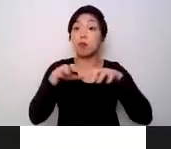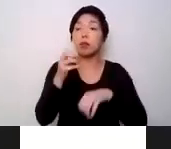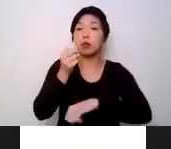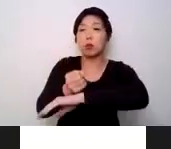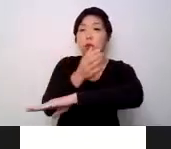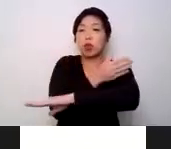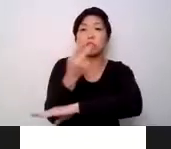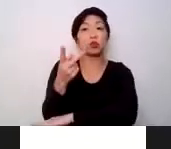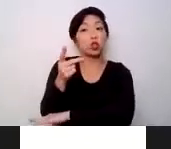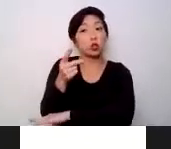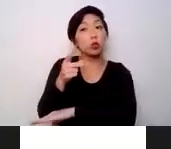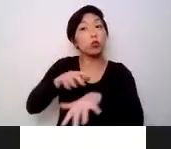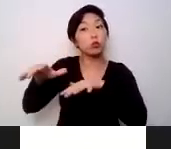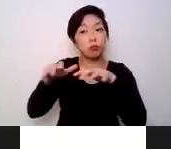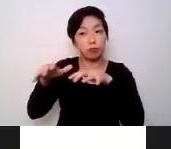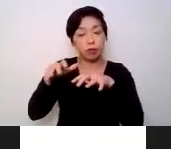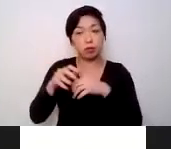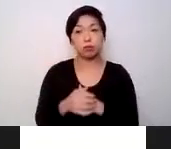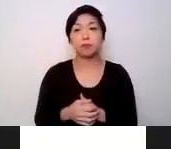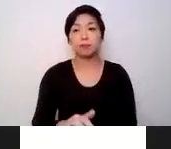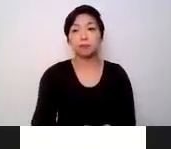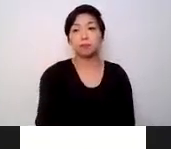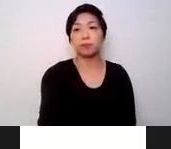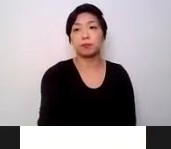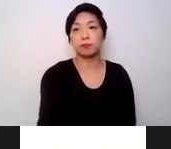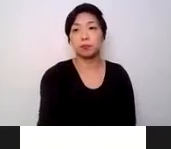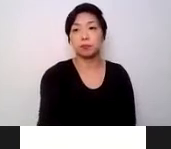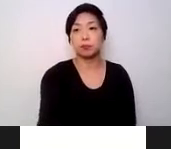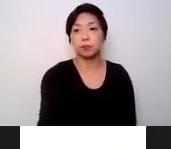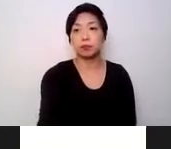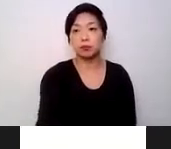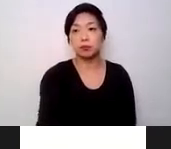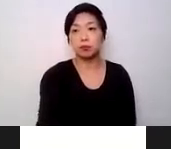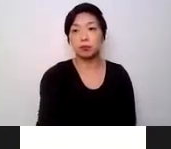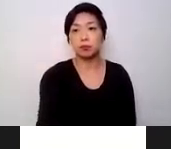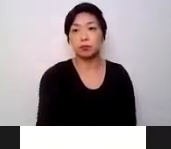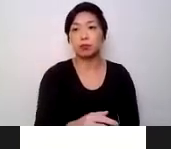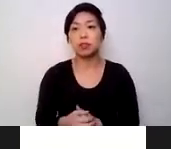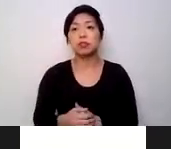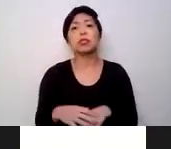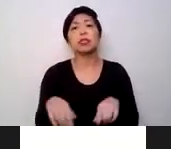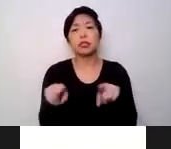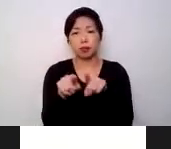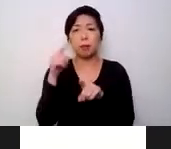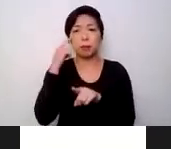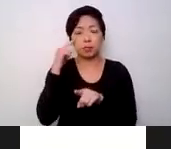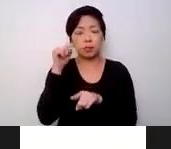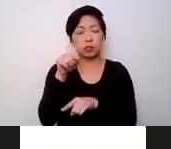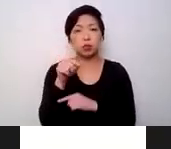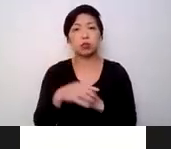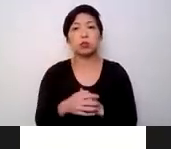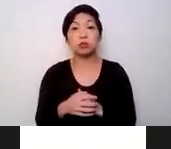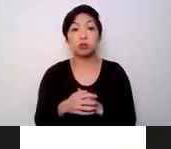ela já faz parte de uma segunda etapa e em sentido similar o mausoléu da família Odebrecht ele também se